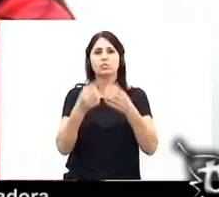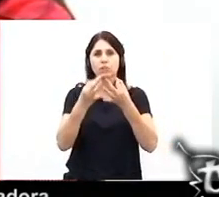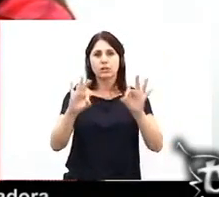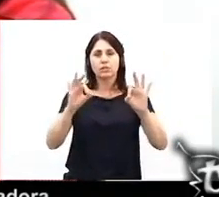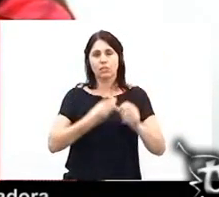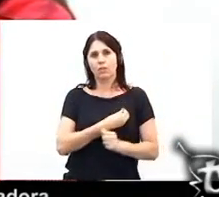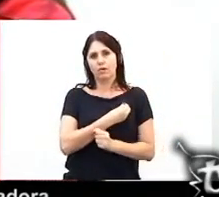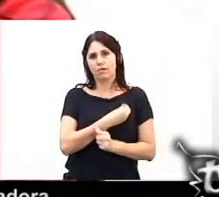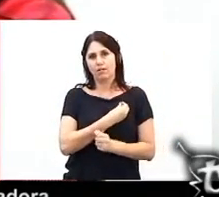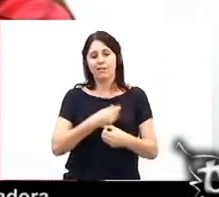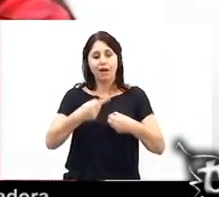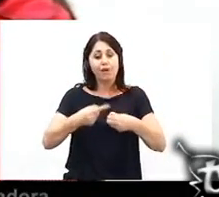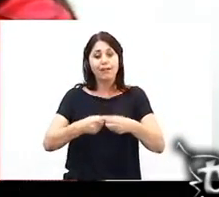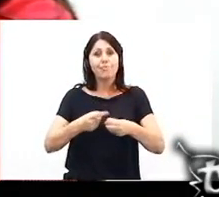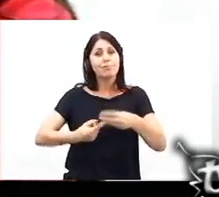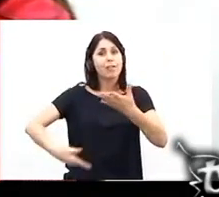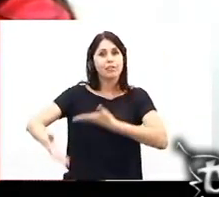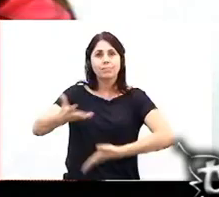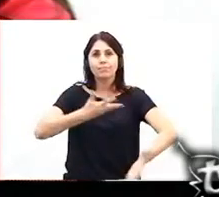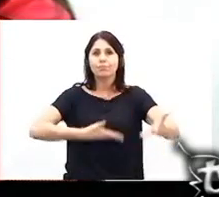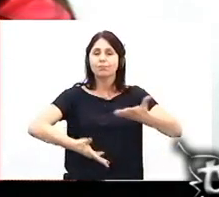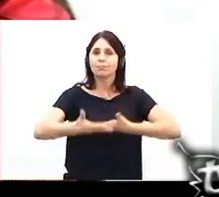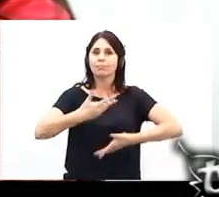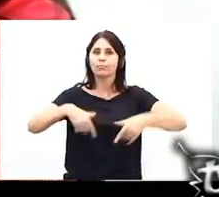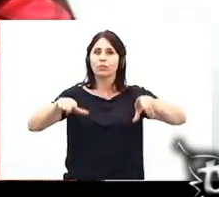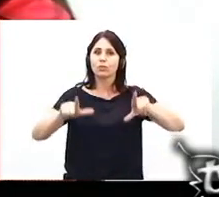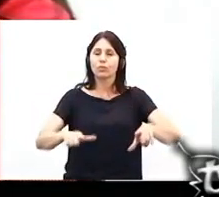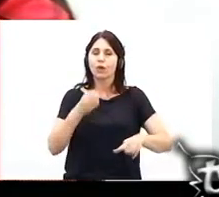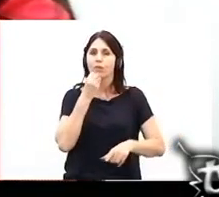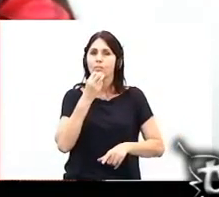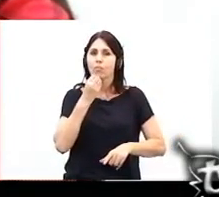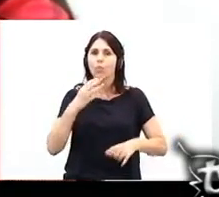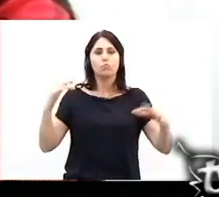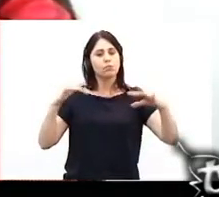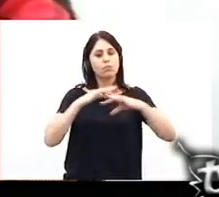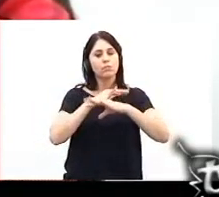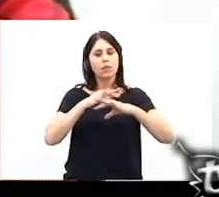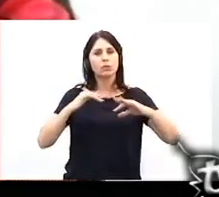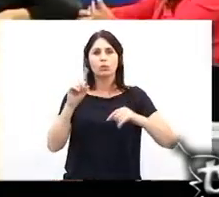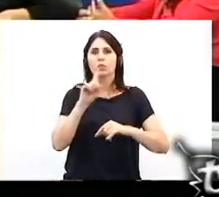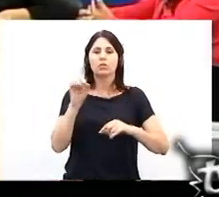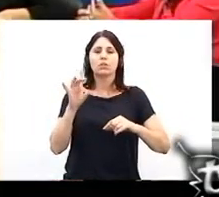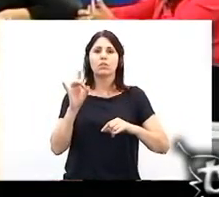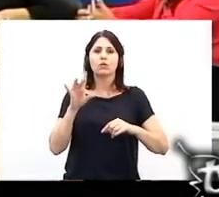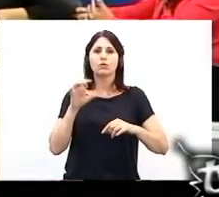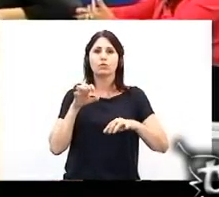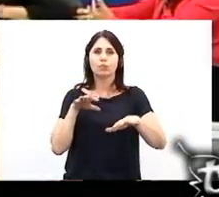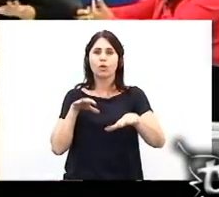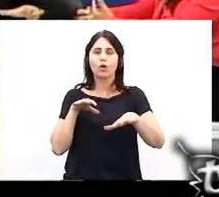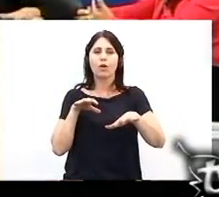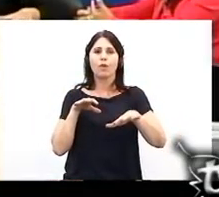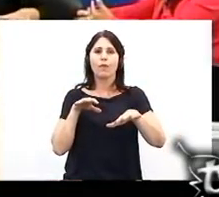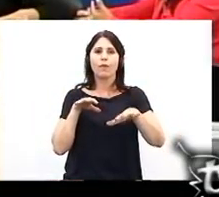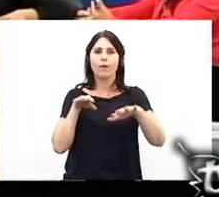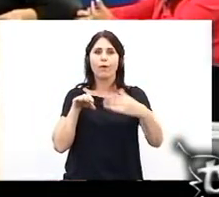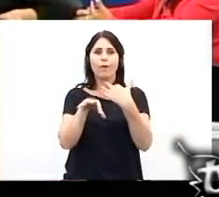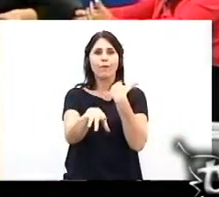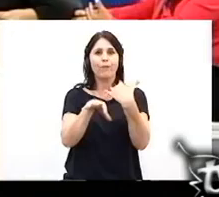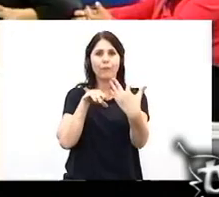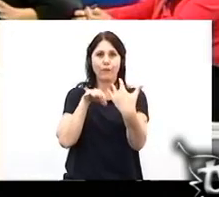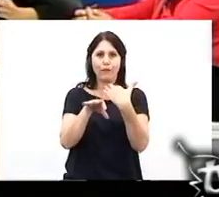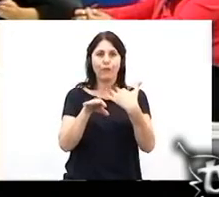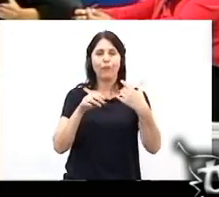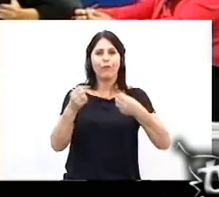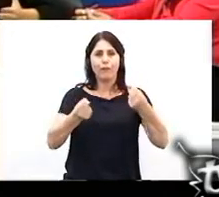Câmara, né, a Câmara tem a frente parlamentar mista. Então, assim, ó, é fundamental salvar vidas, é o que nós queremos, nós